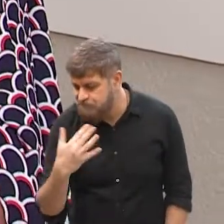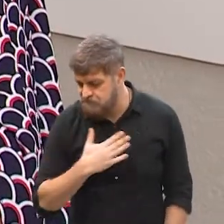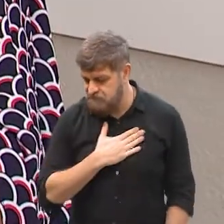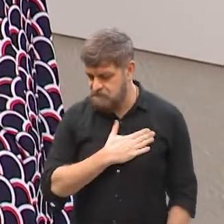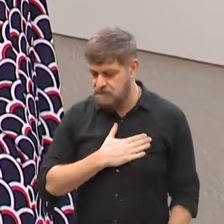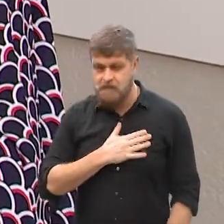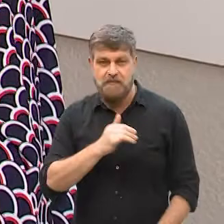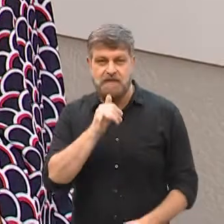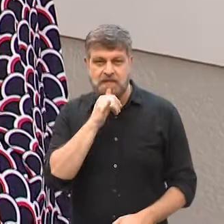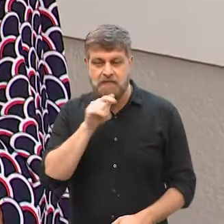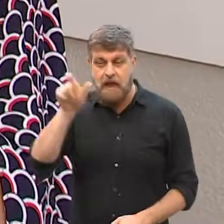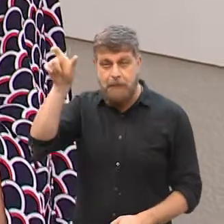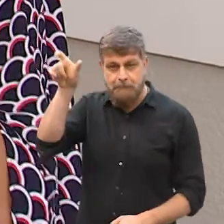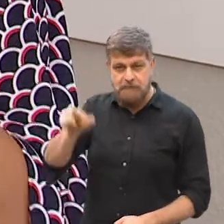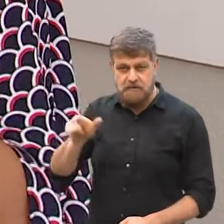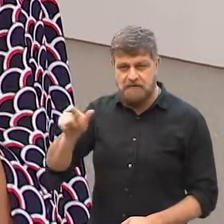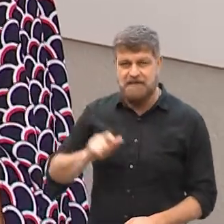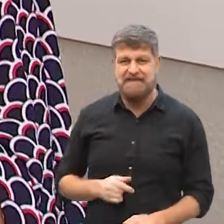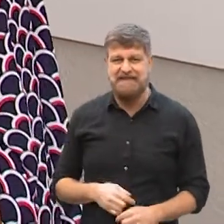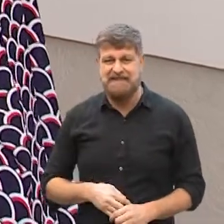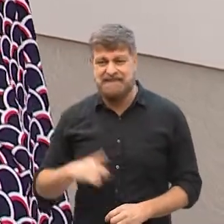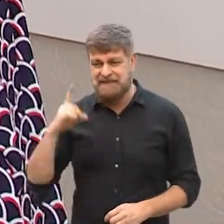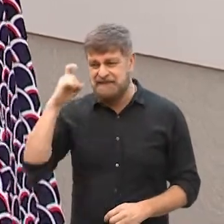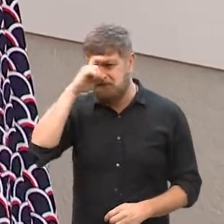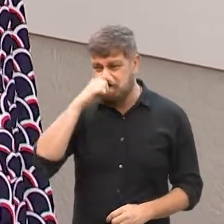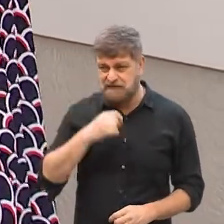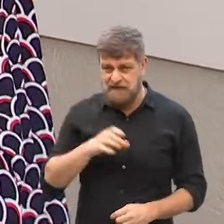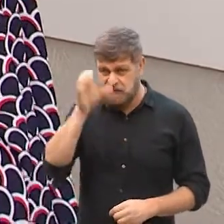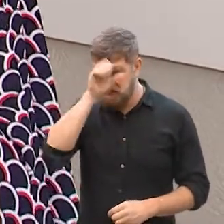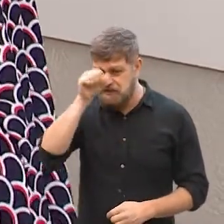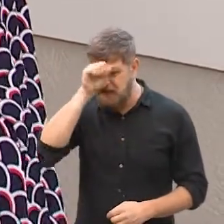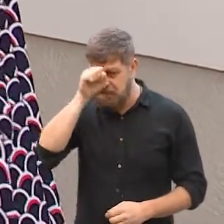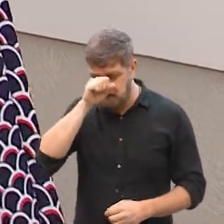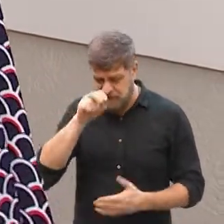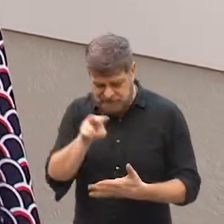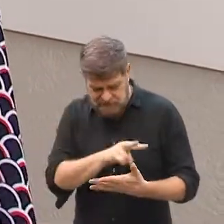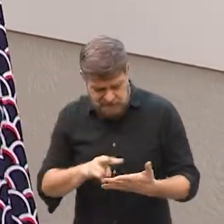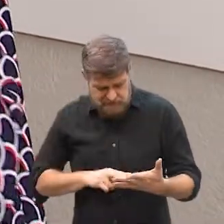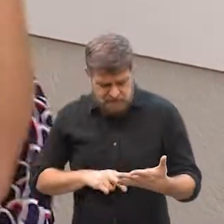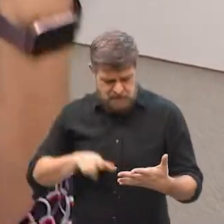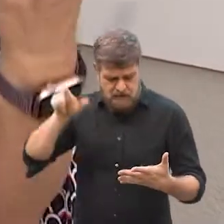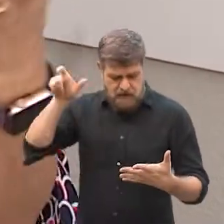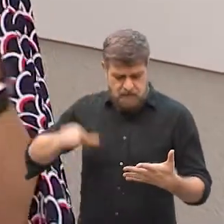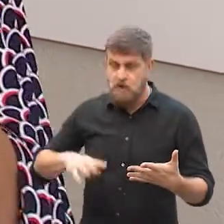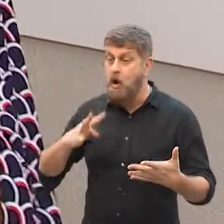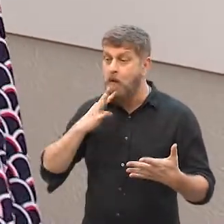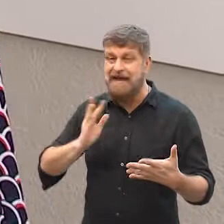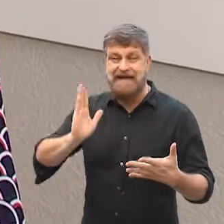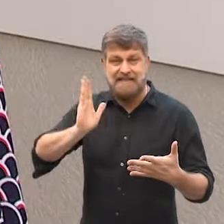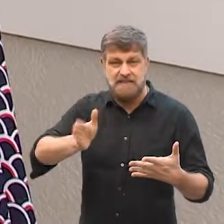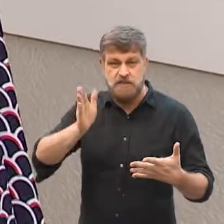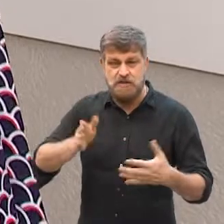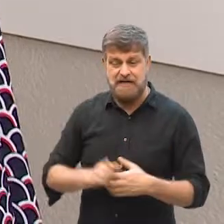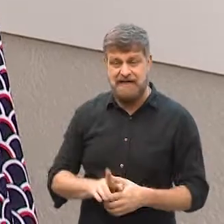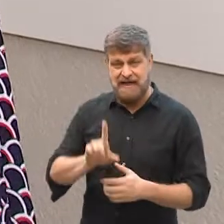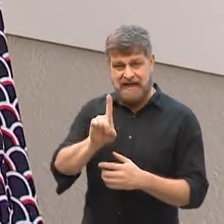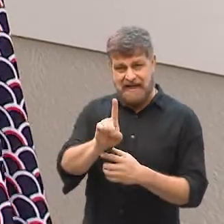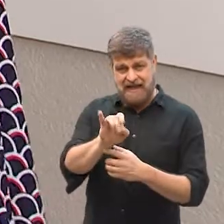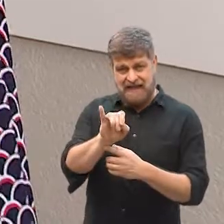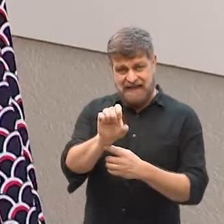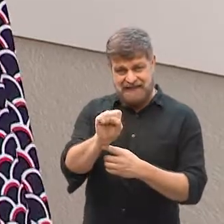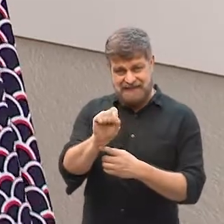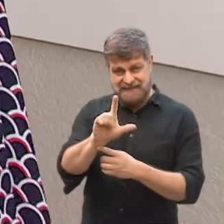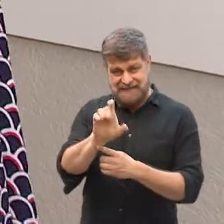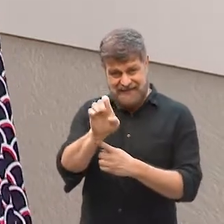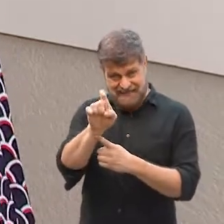tenho casos de pessoas que têm dislexia, que já tem alguém que conhece disléxico e fala, nossa, então eu quero atuar na